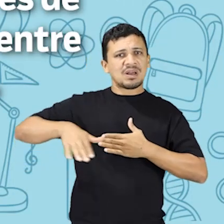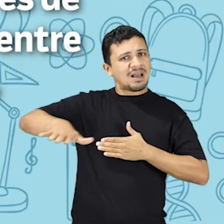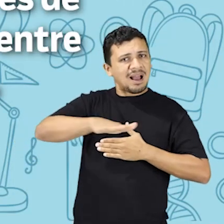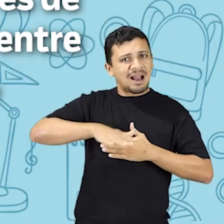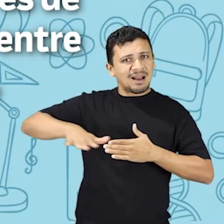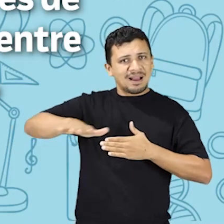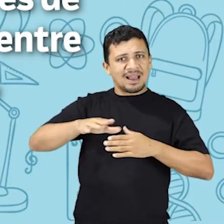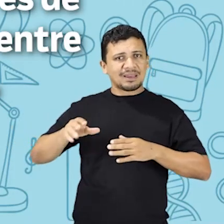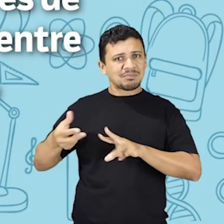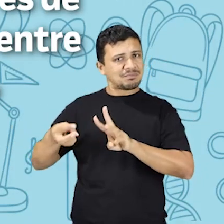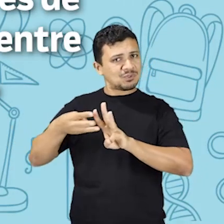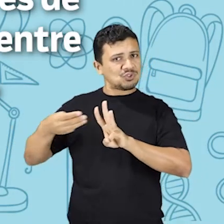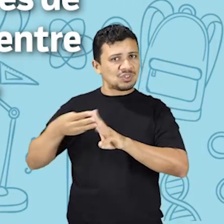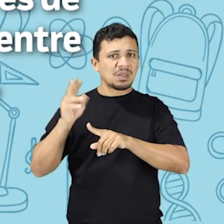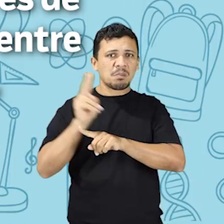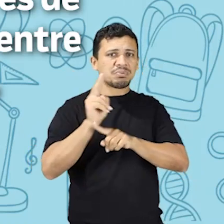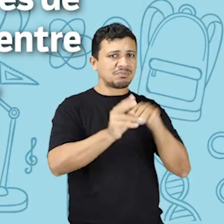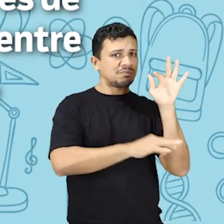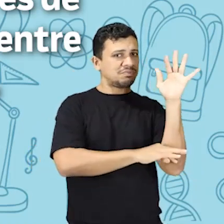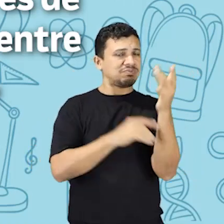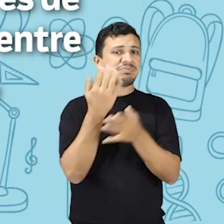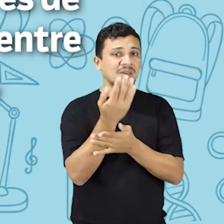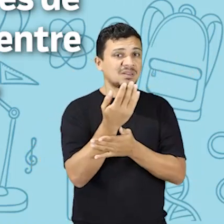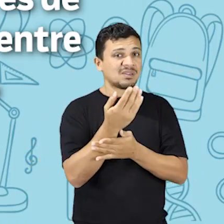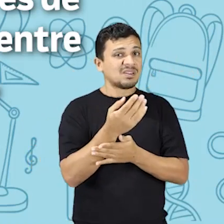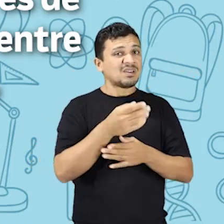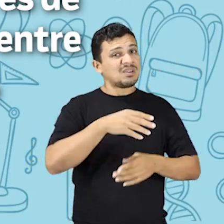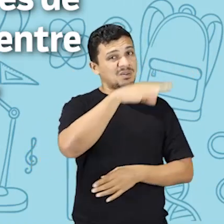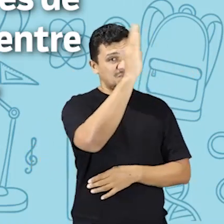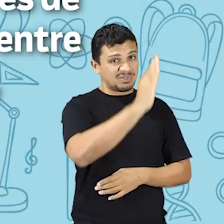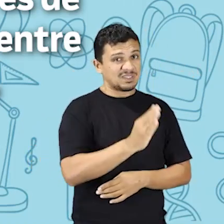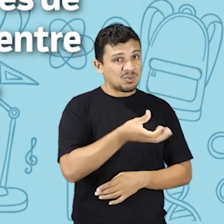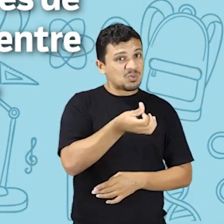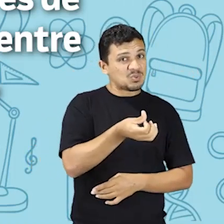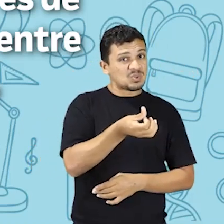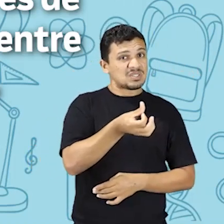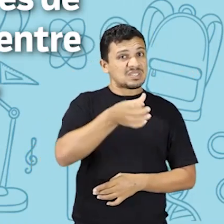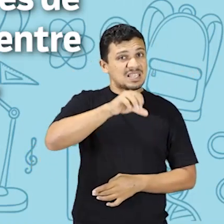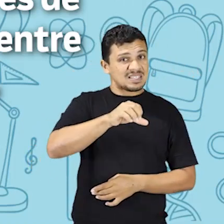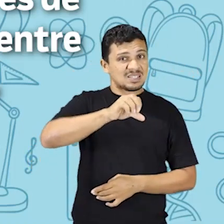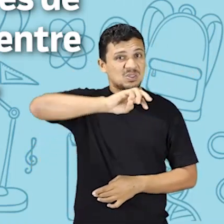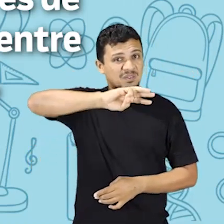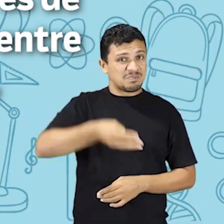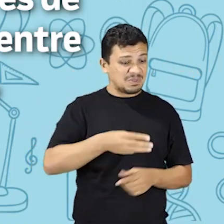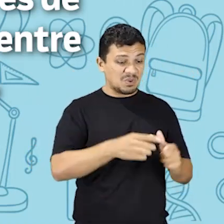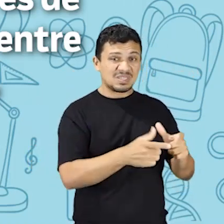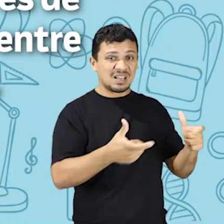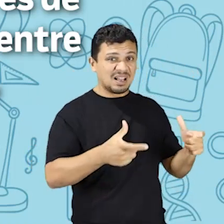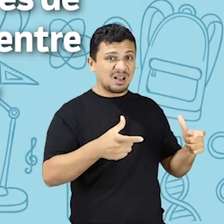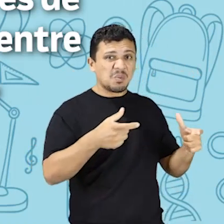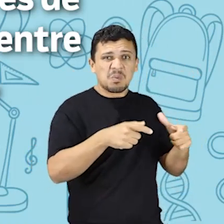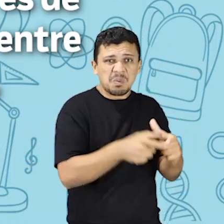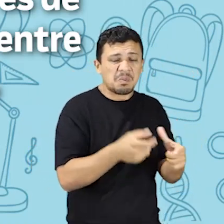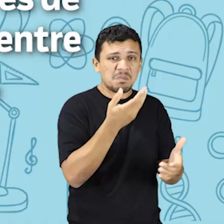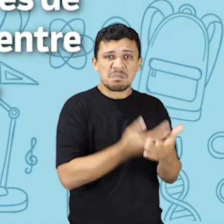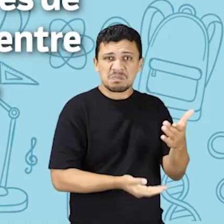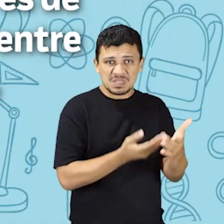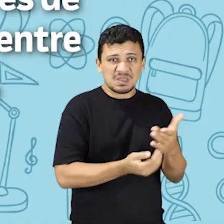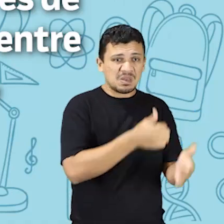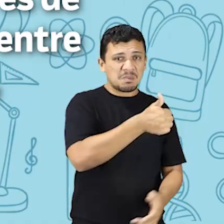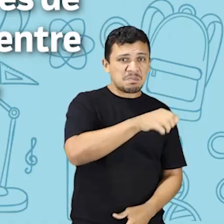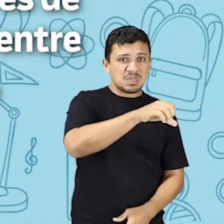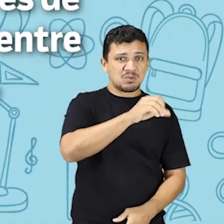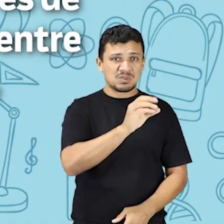florestas. Enquanto o Brasil perdeu 69 milhões de hectares de vegetação nativa entre 1990